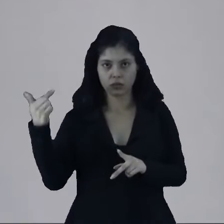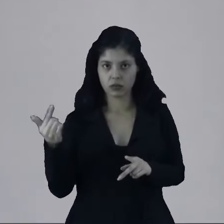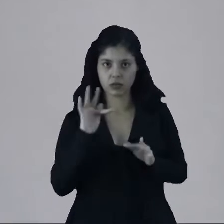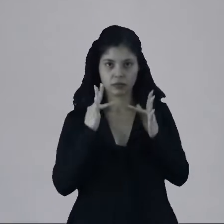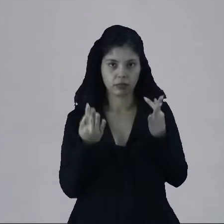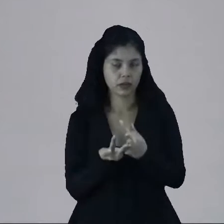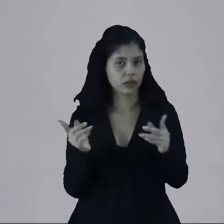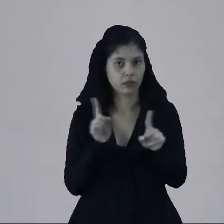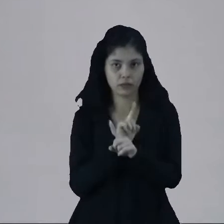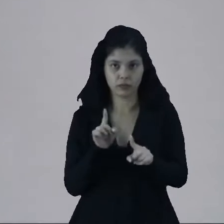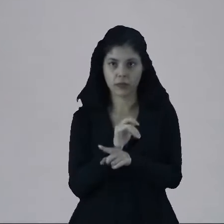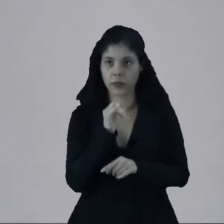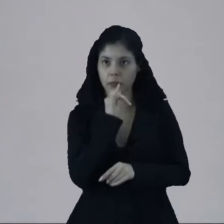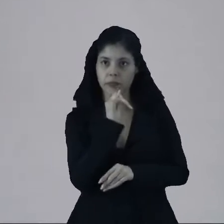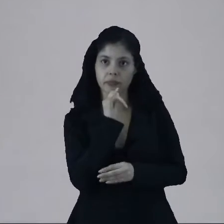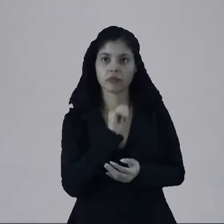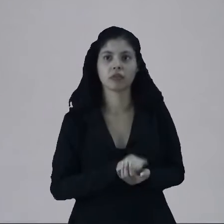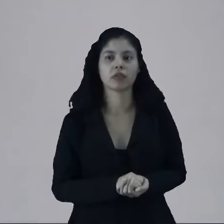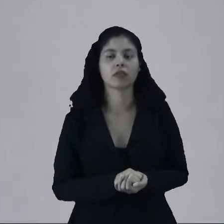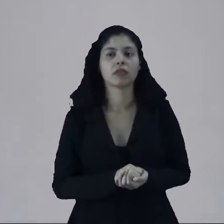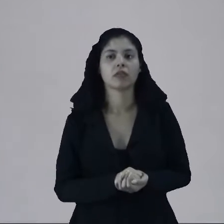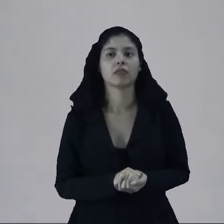da tua família. Vou dar um exemplo aqui.